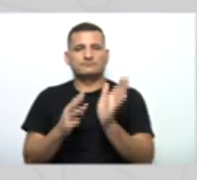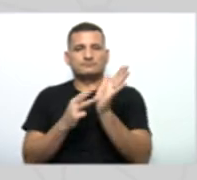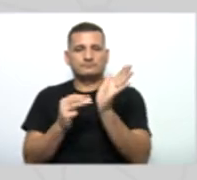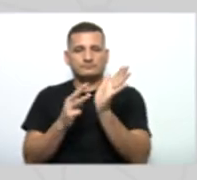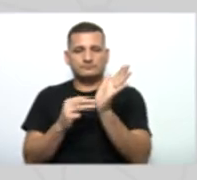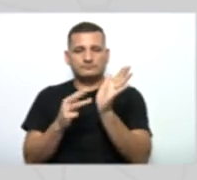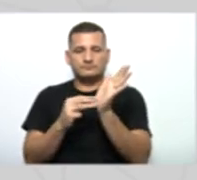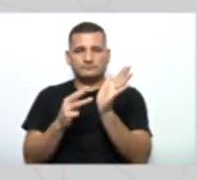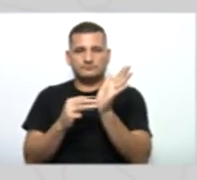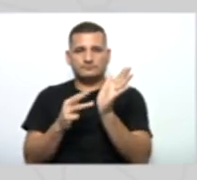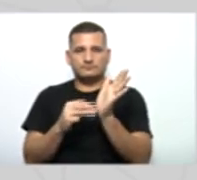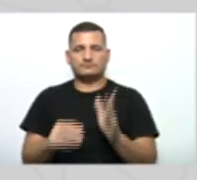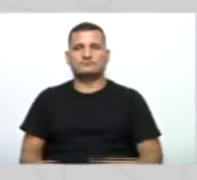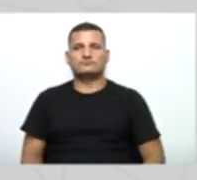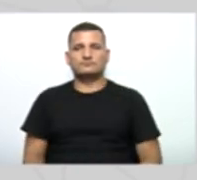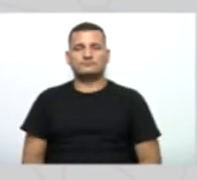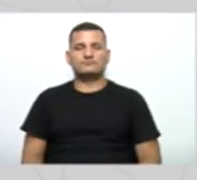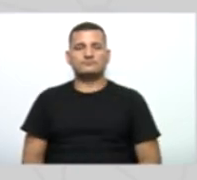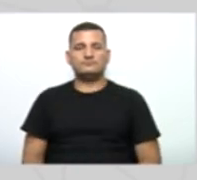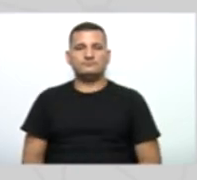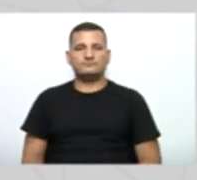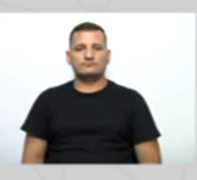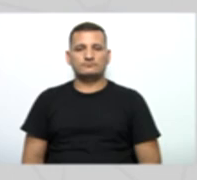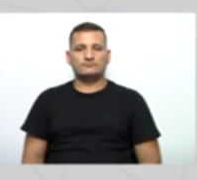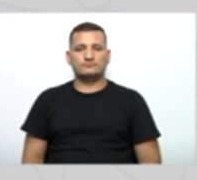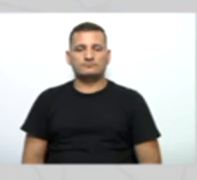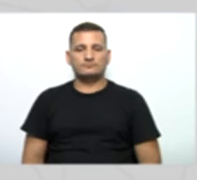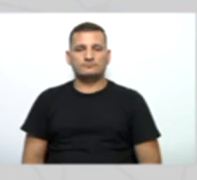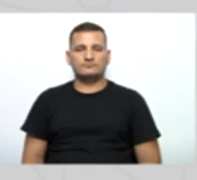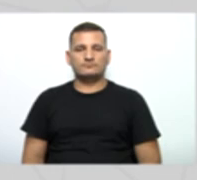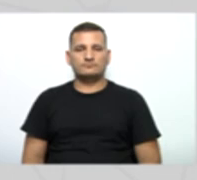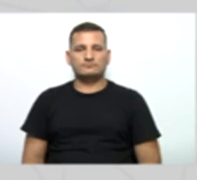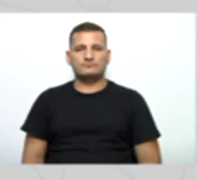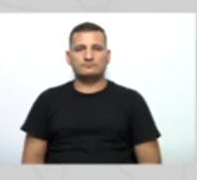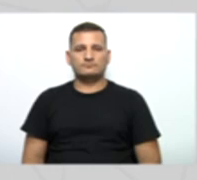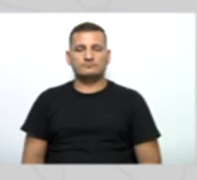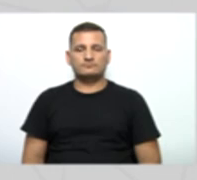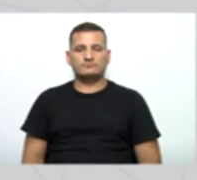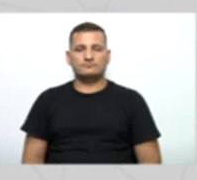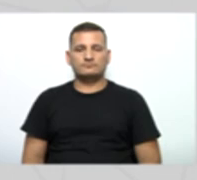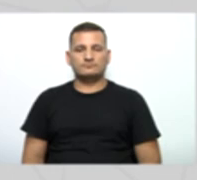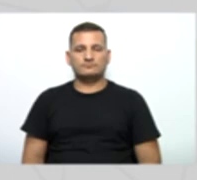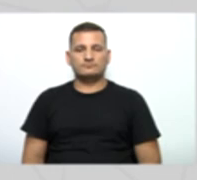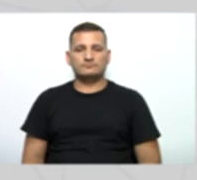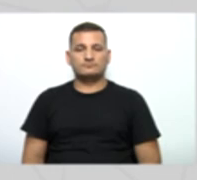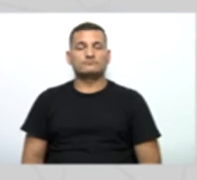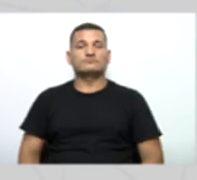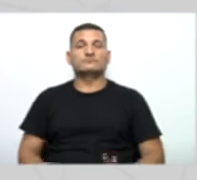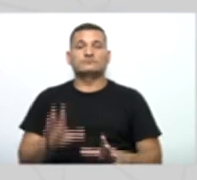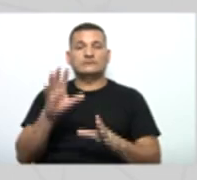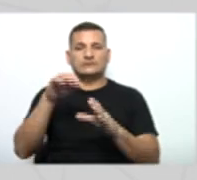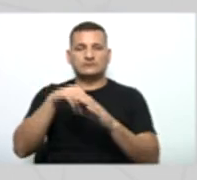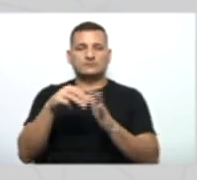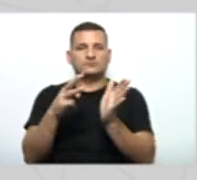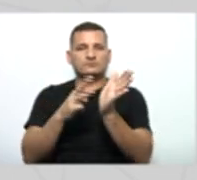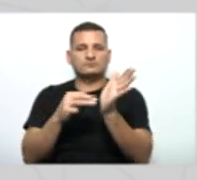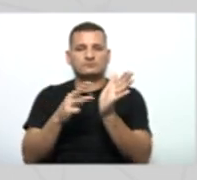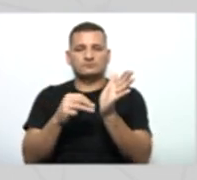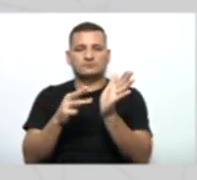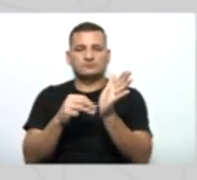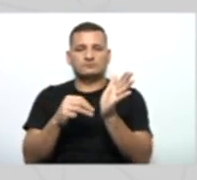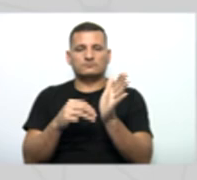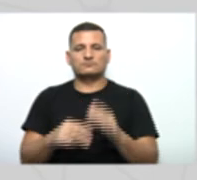construtor da sua classe, certo? Você tem que criar esse método construtor. Aí dentro do método construtor, eu vou colocar aqui